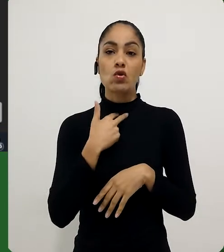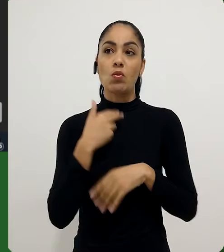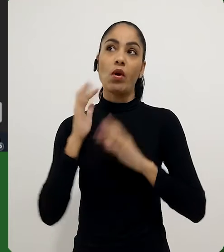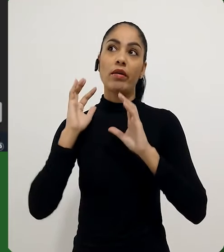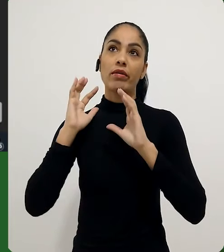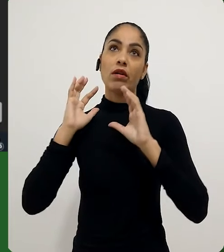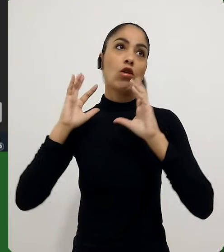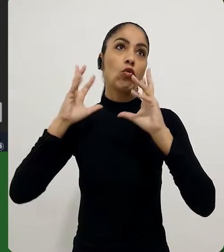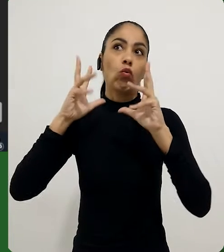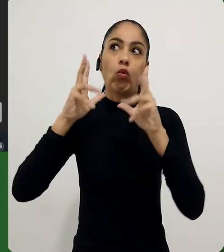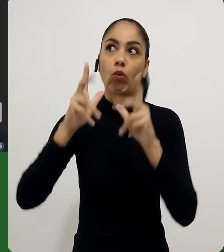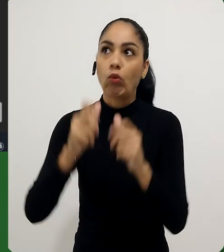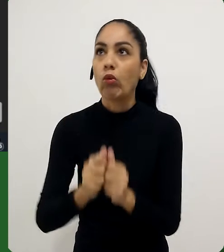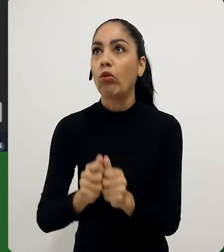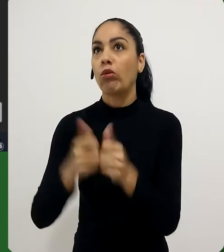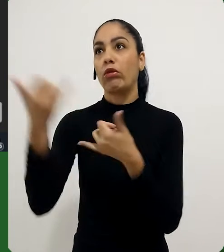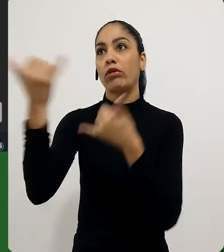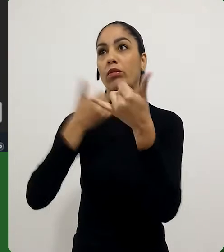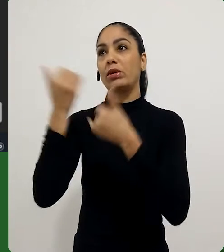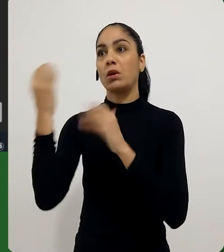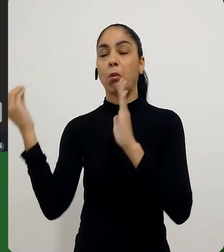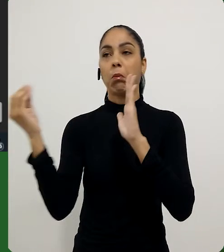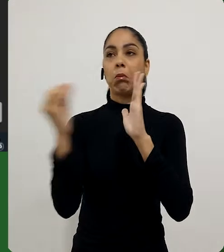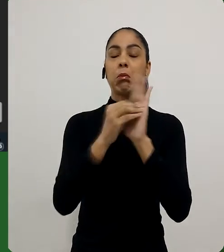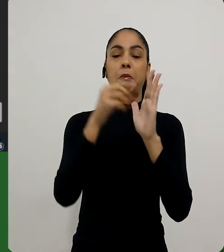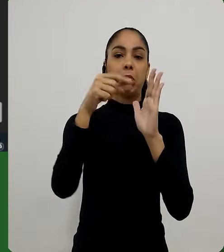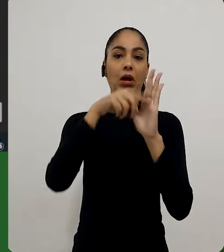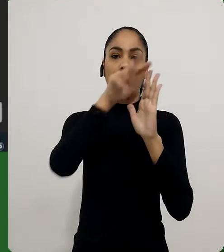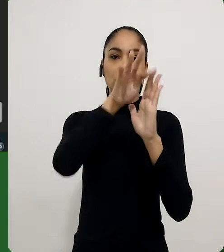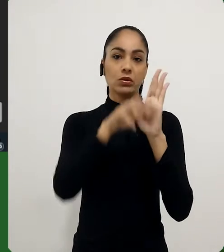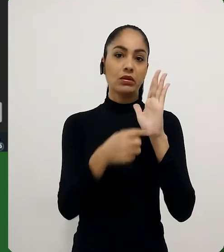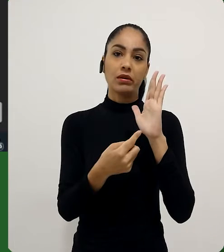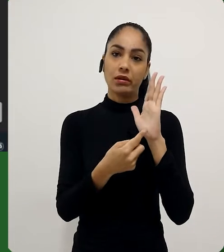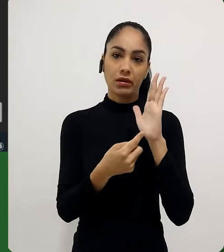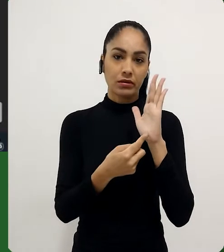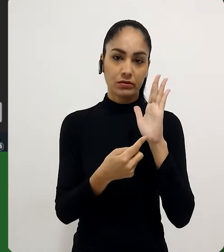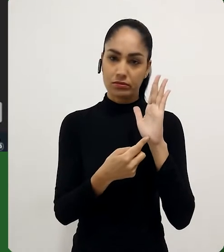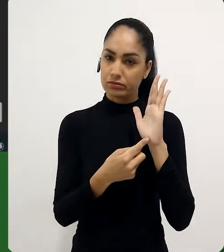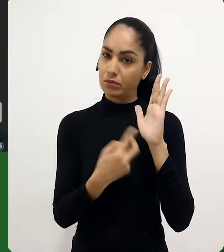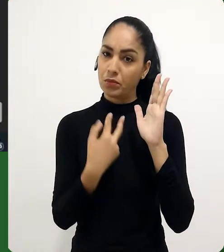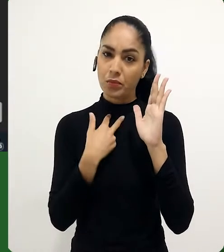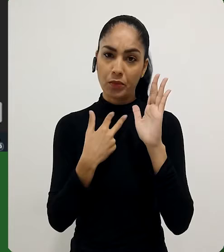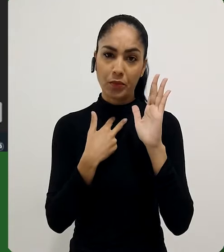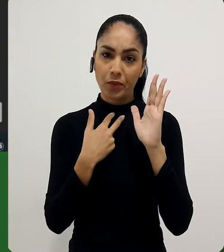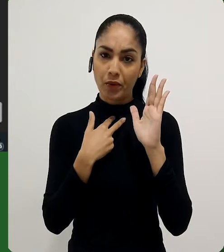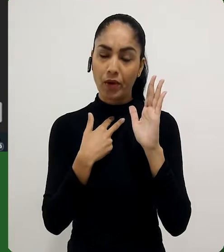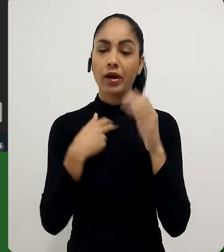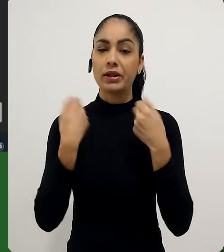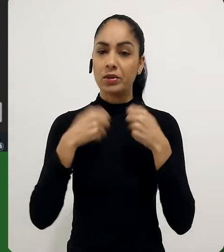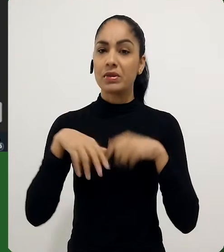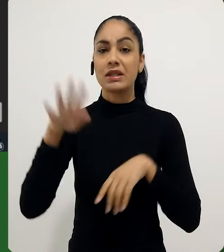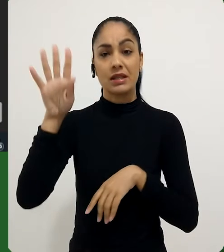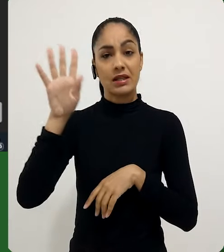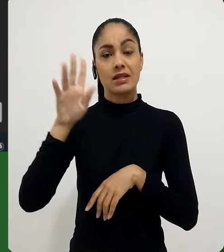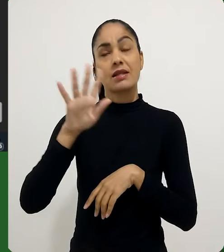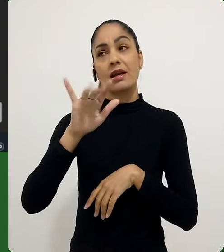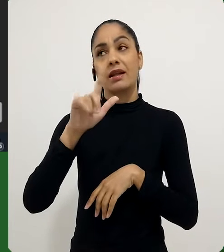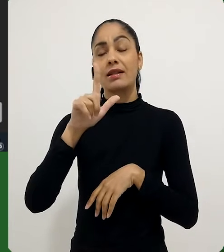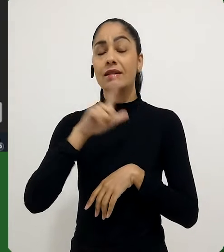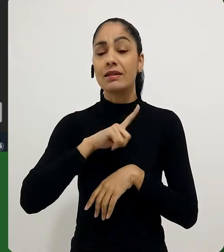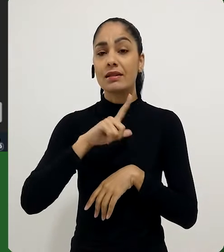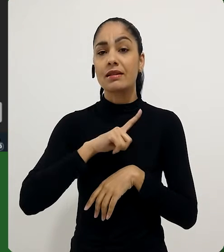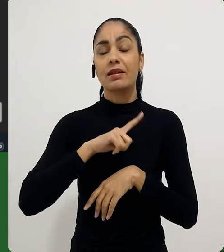isso, não colocar todas as informações entre